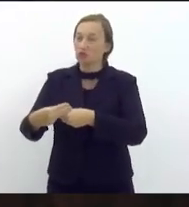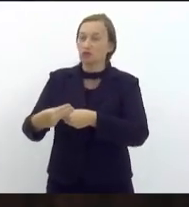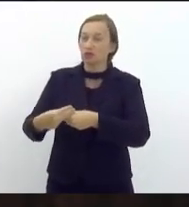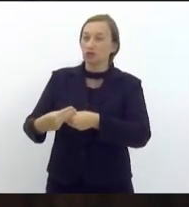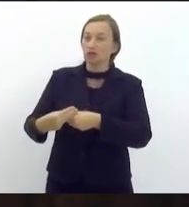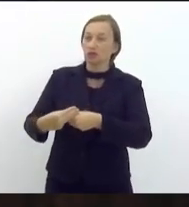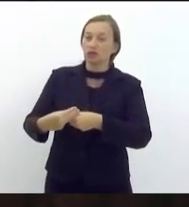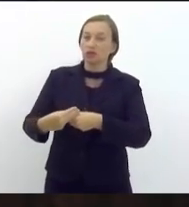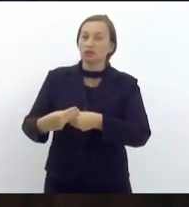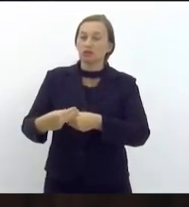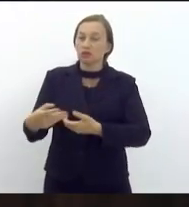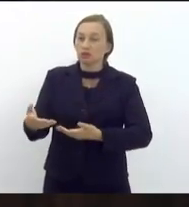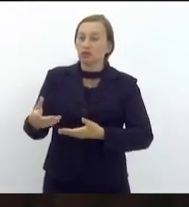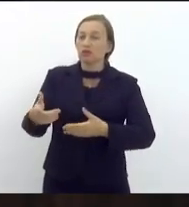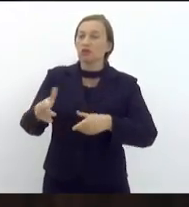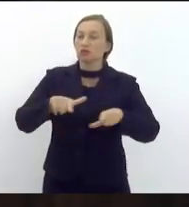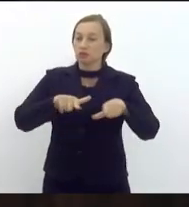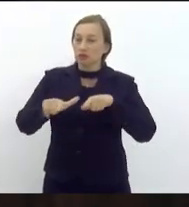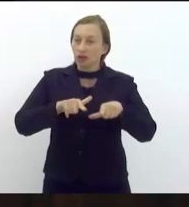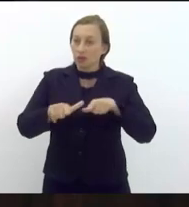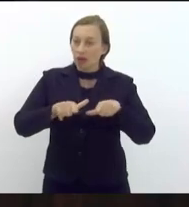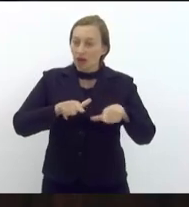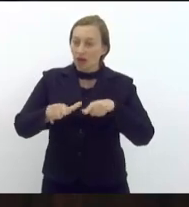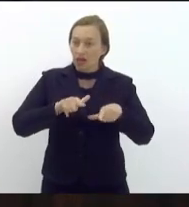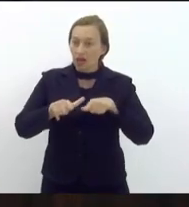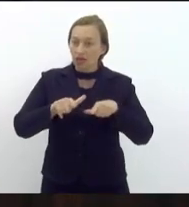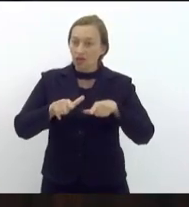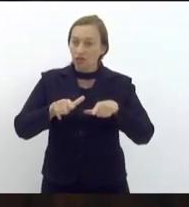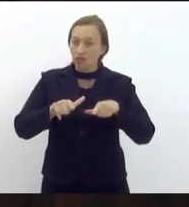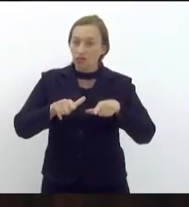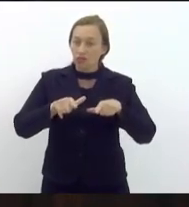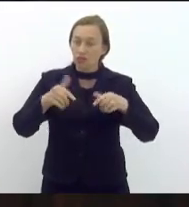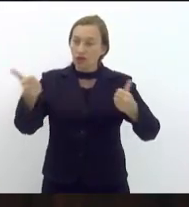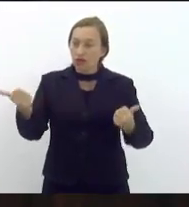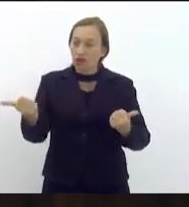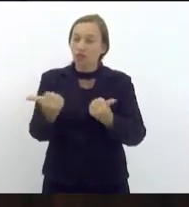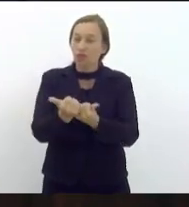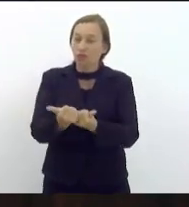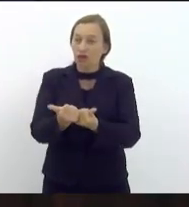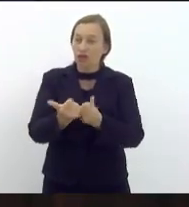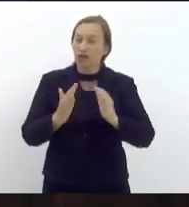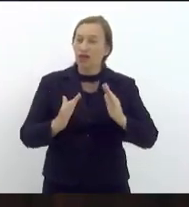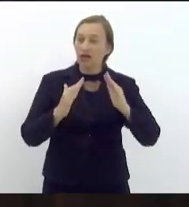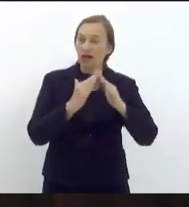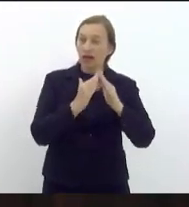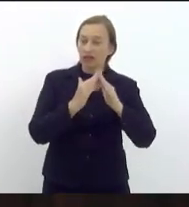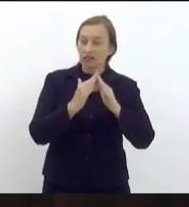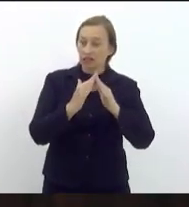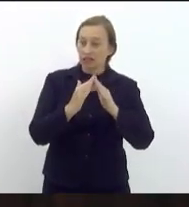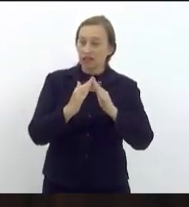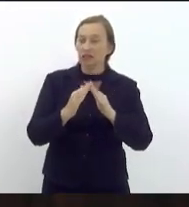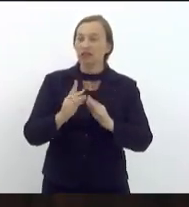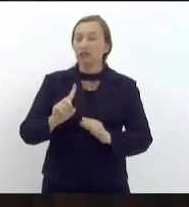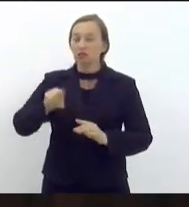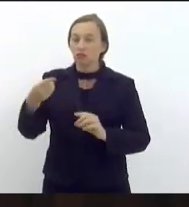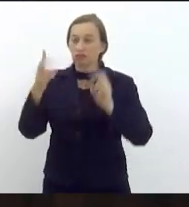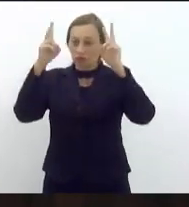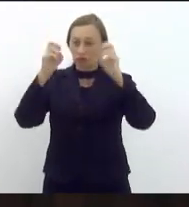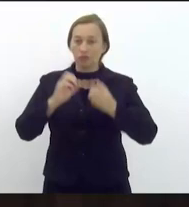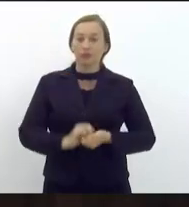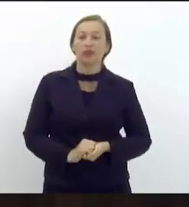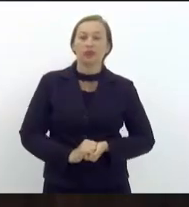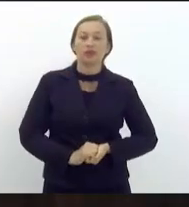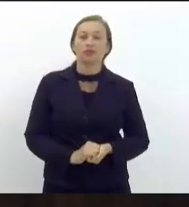cooperação mútua para manutenção de casa de abrigos mantidas pelas municipalidades e da outras providências